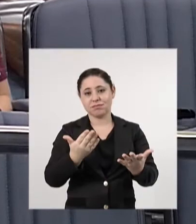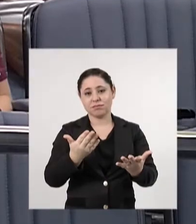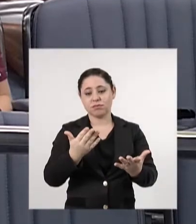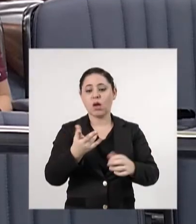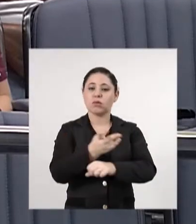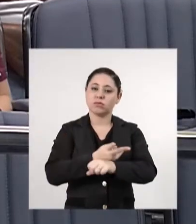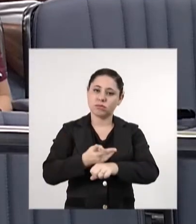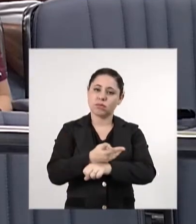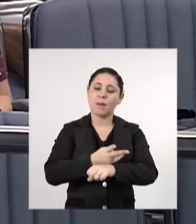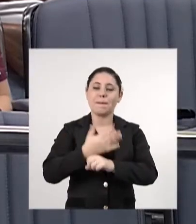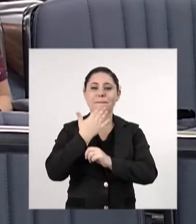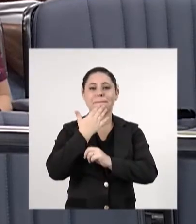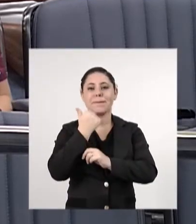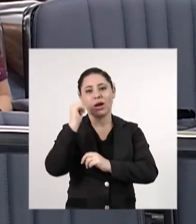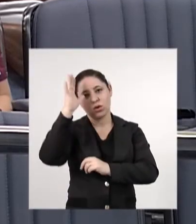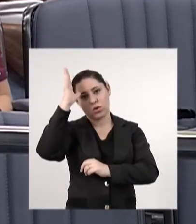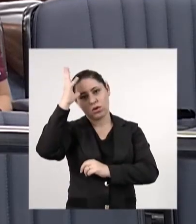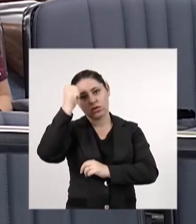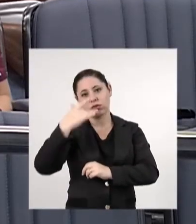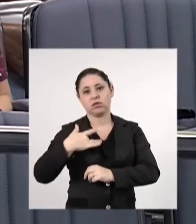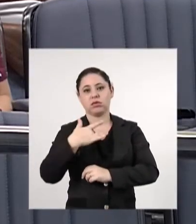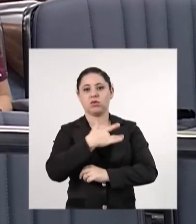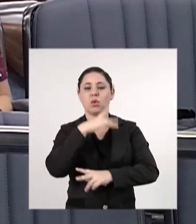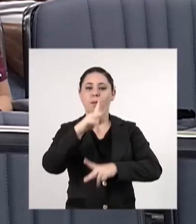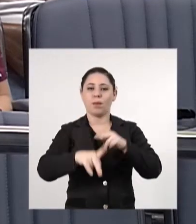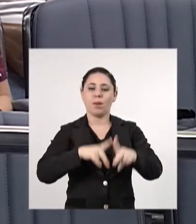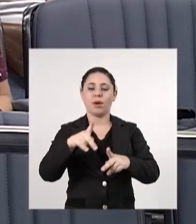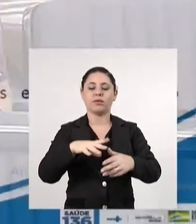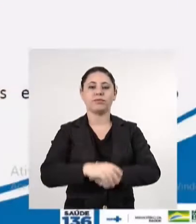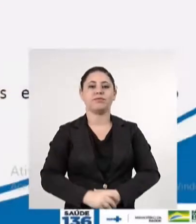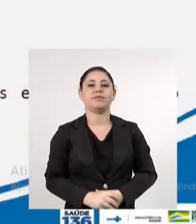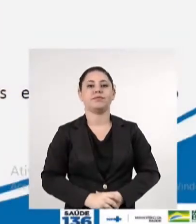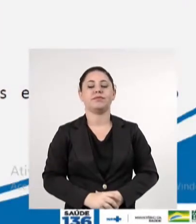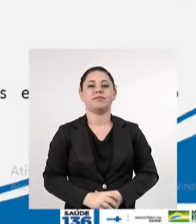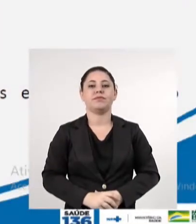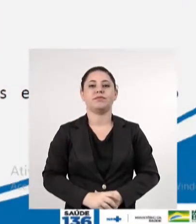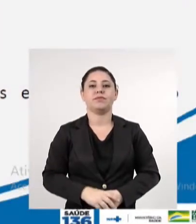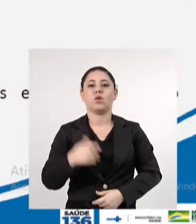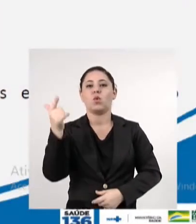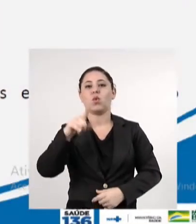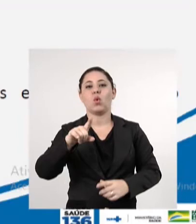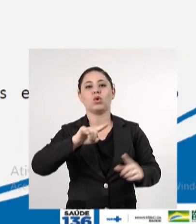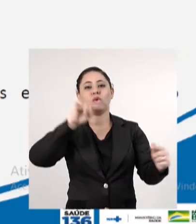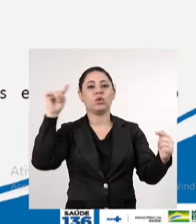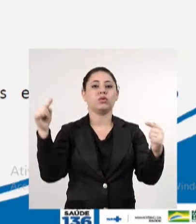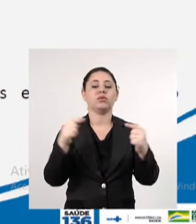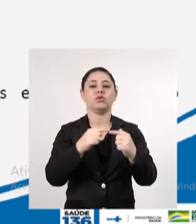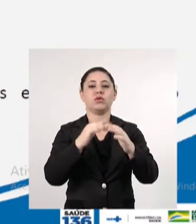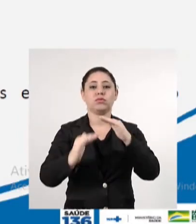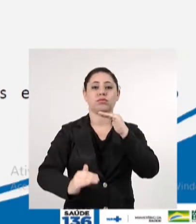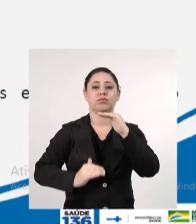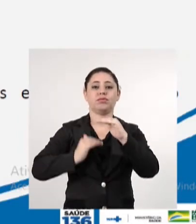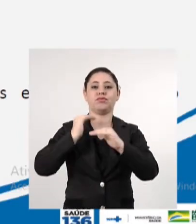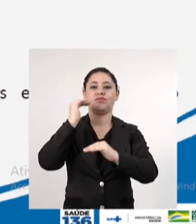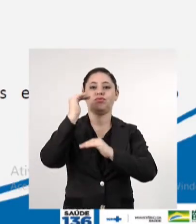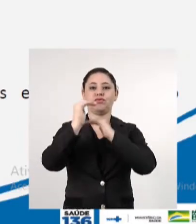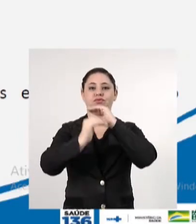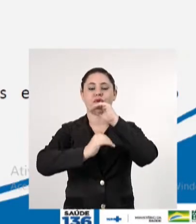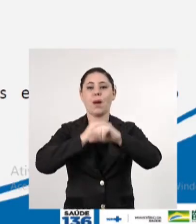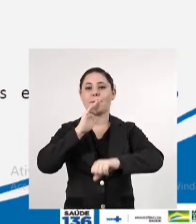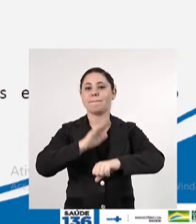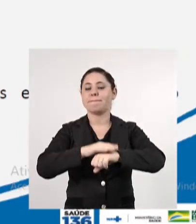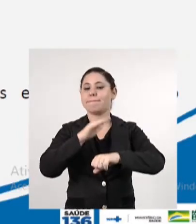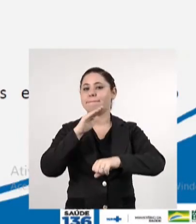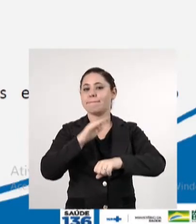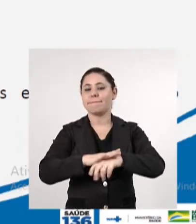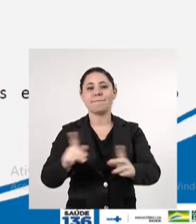Buscar, logicamente, melhores resultados em saúde para a população. Outros objetivos: avançar cada vez mais na